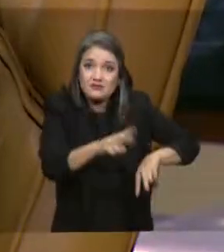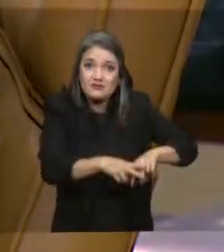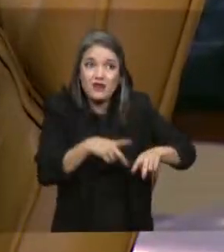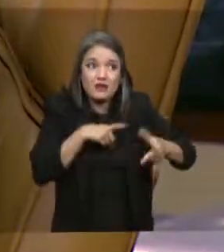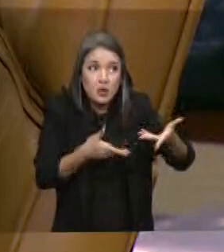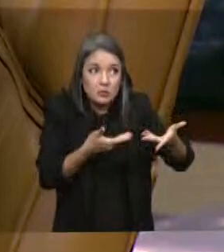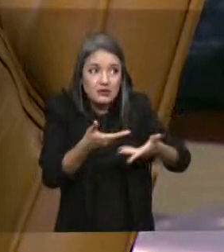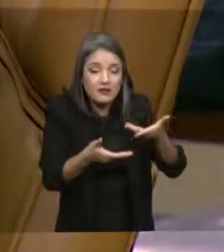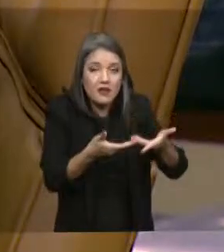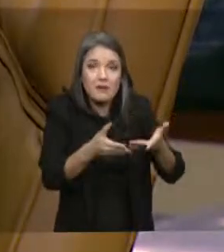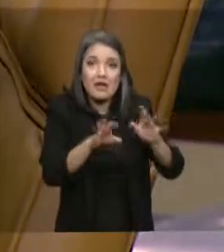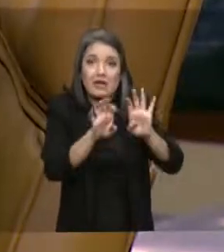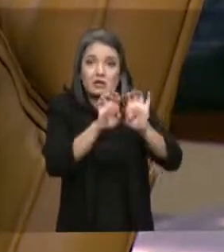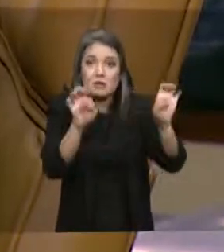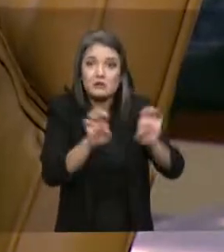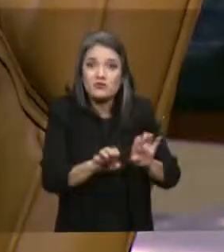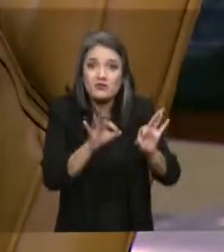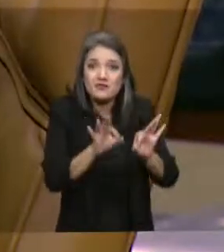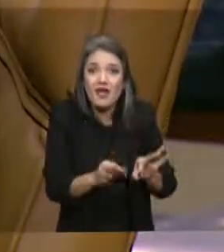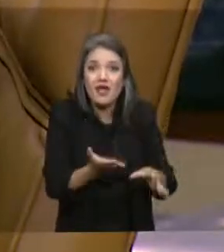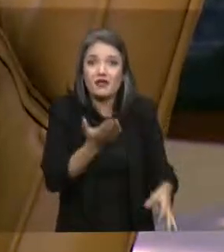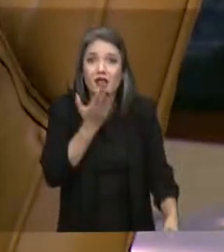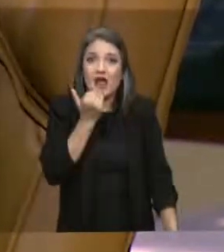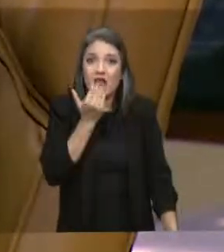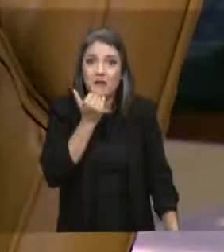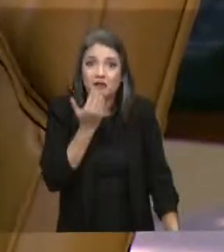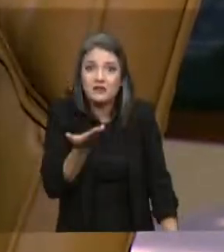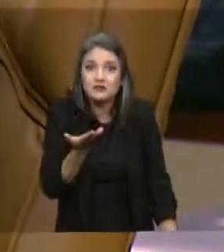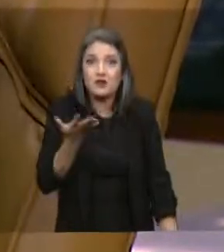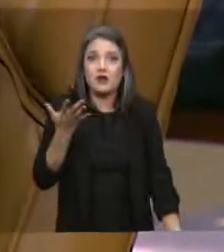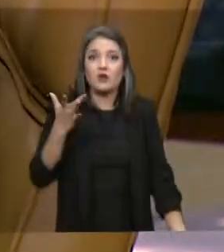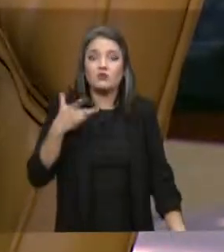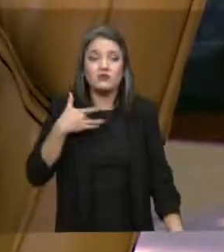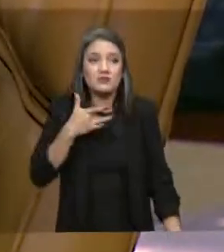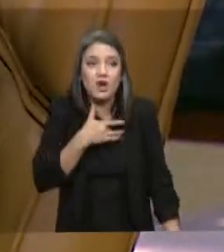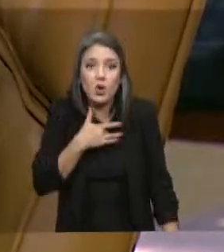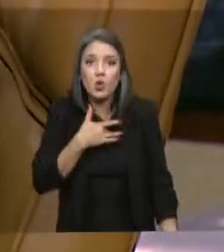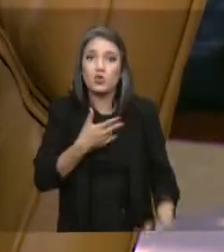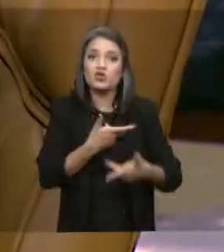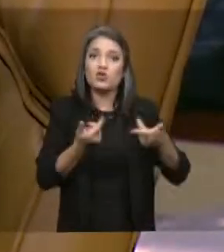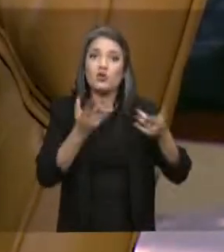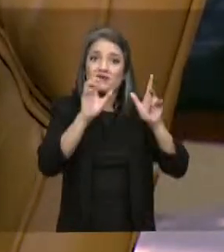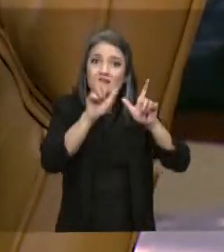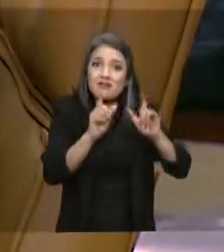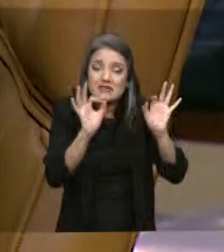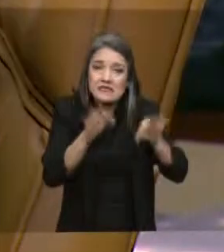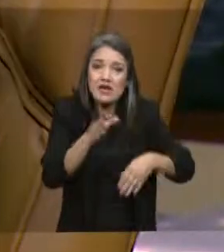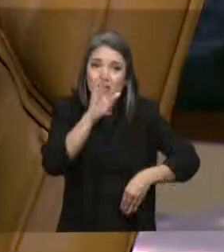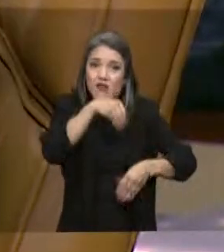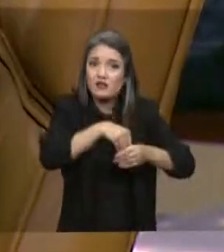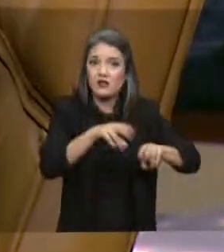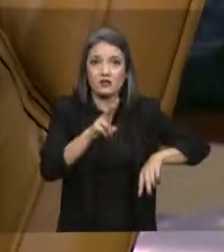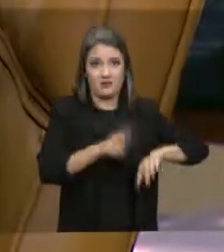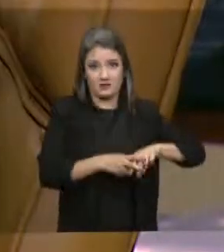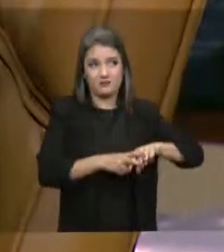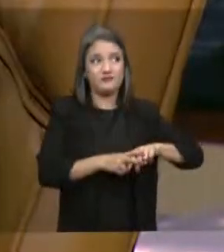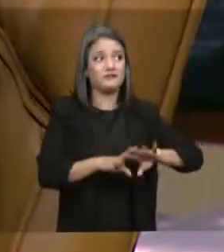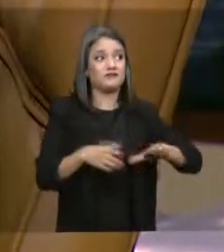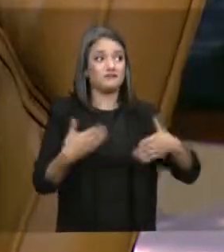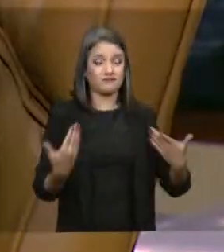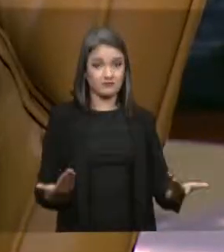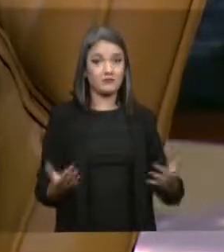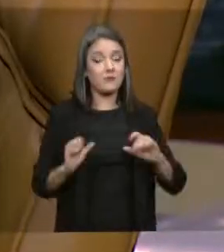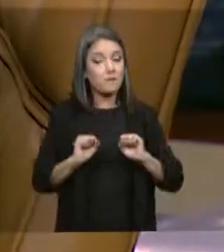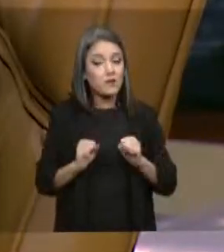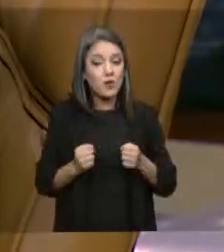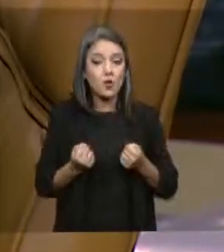de instalações e de alimentação e saúde para essas pessoas Então é um esforço